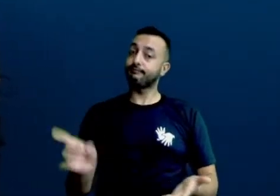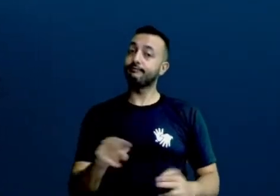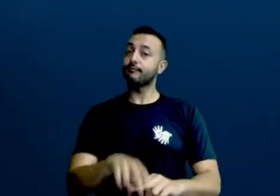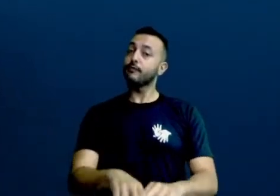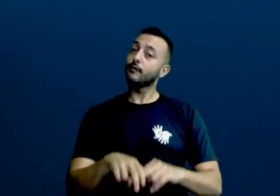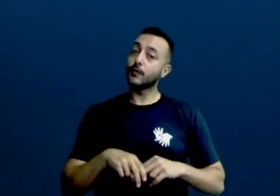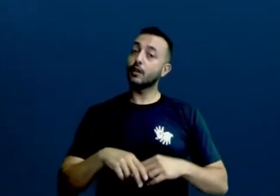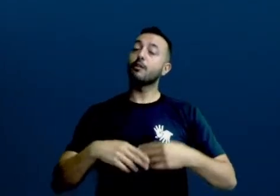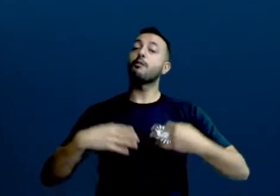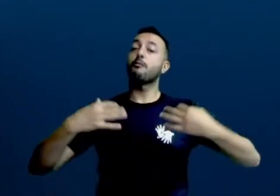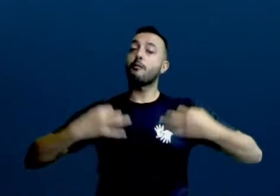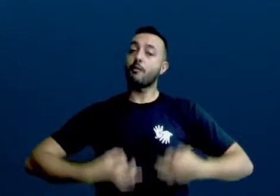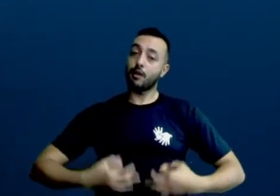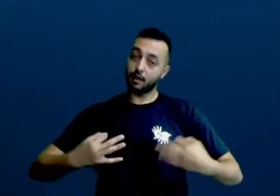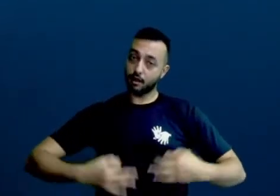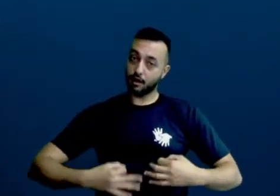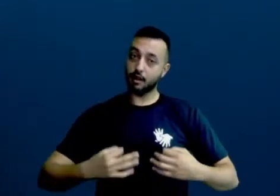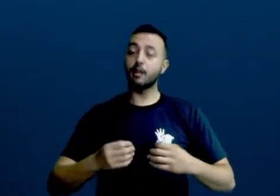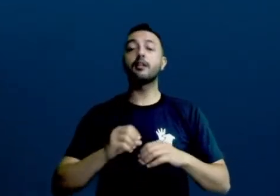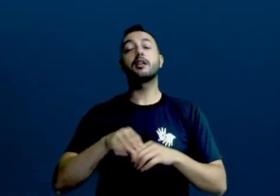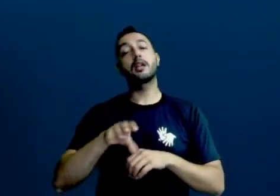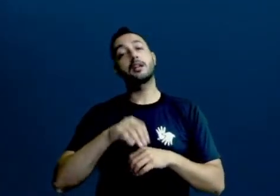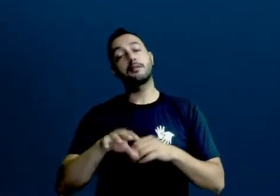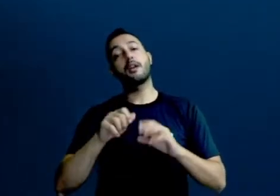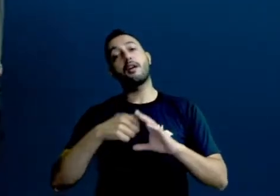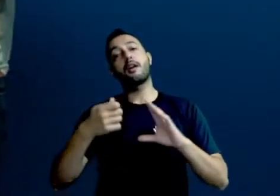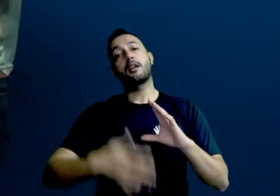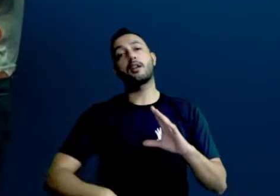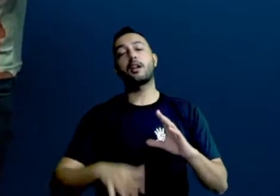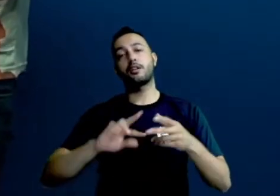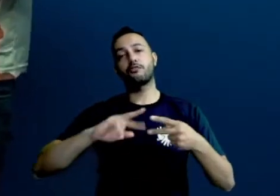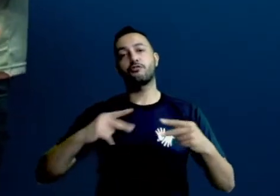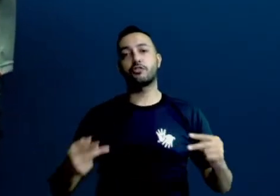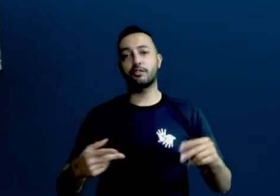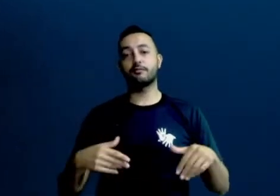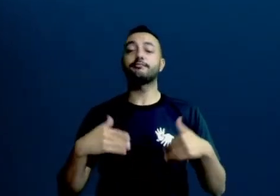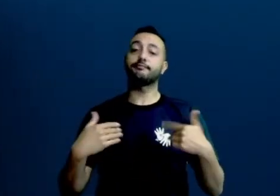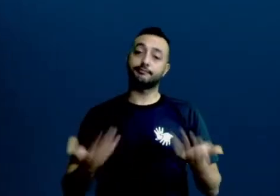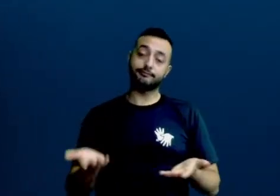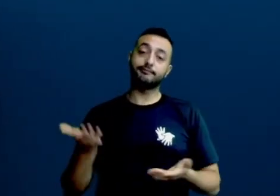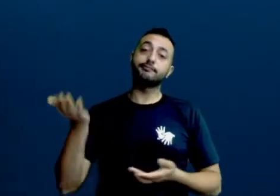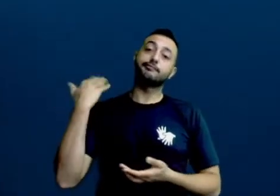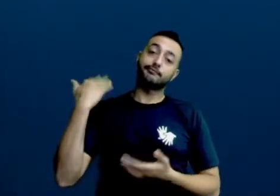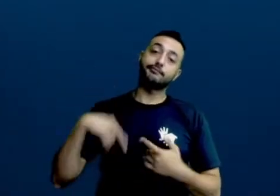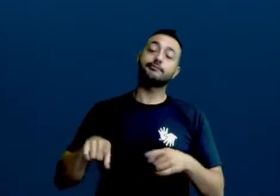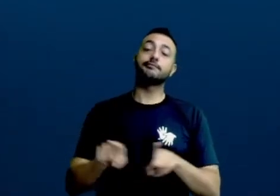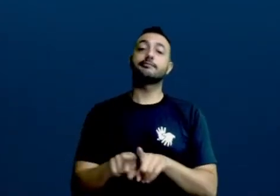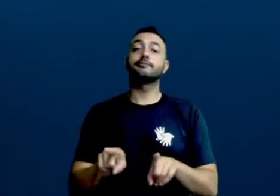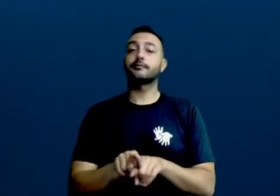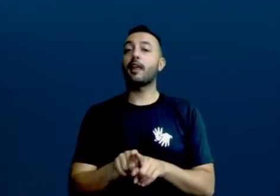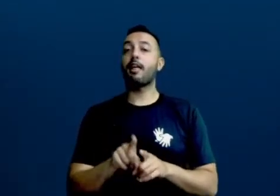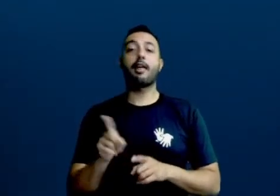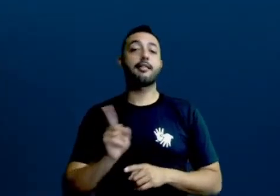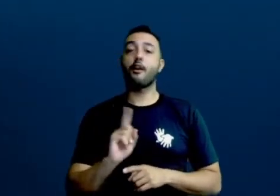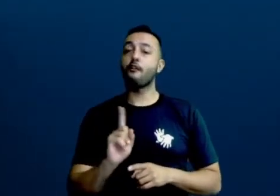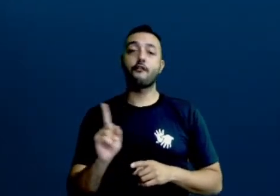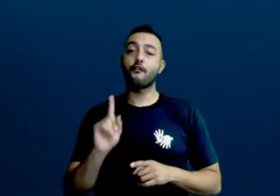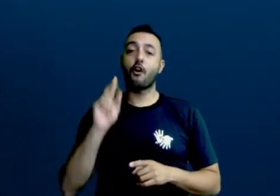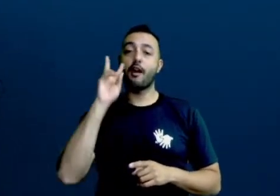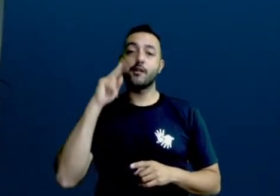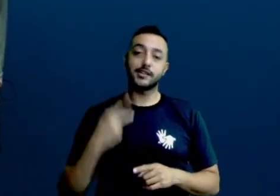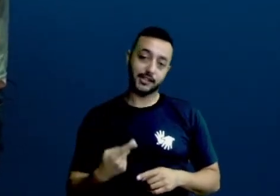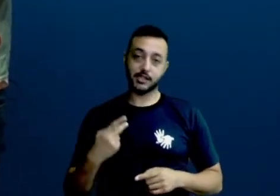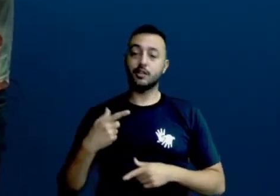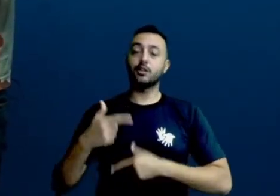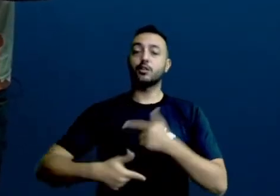respeito dos padrões de transmissão das características genéticas portanto na época também ele não foi imediatamente reconhecido